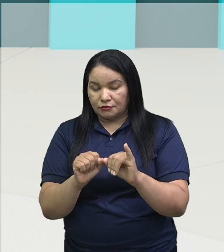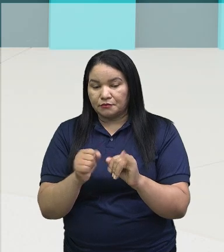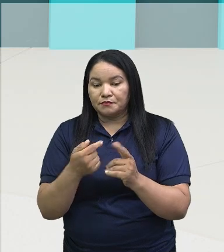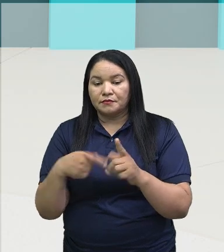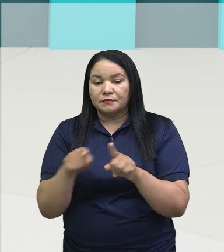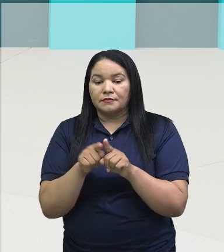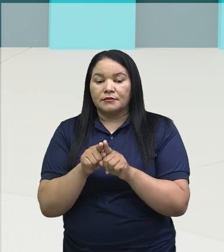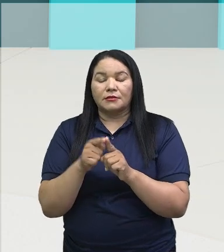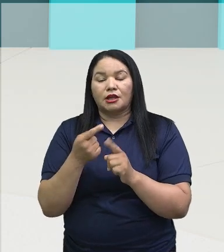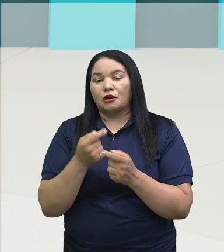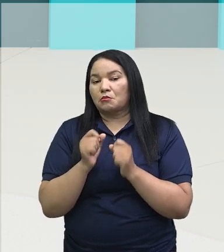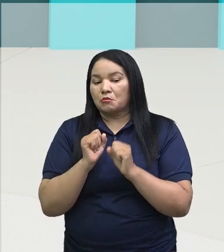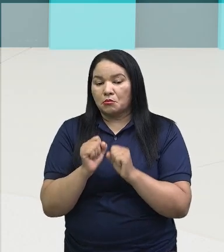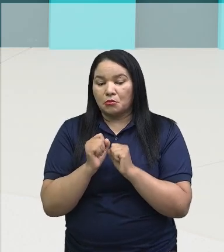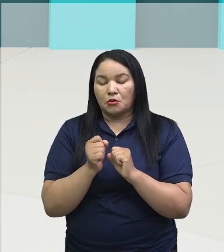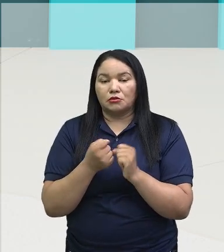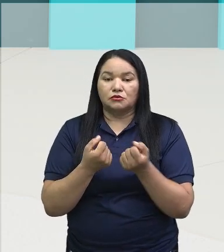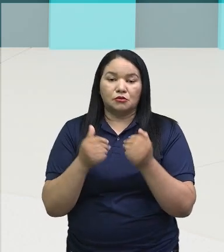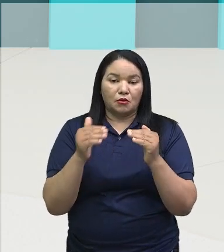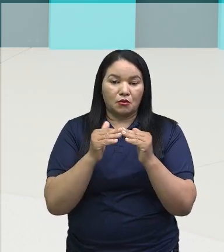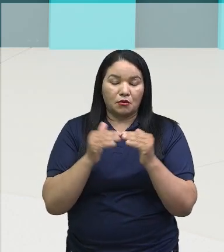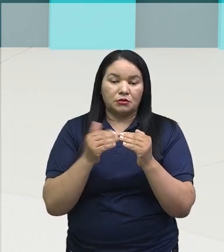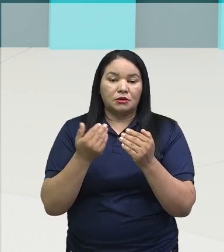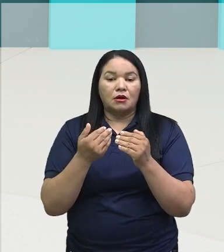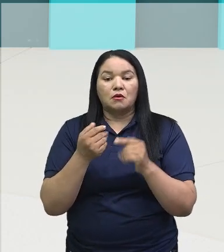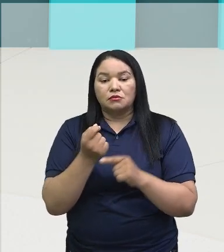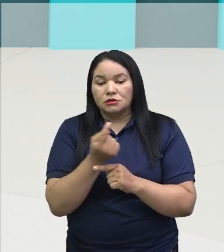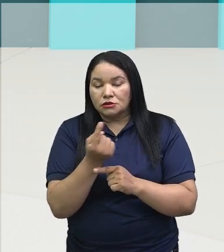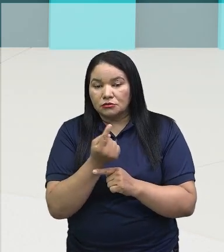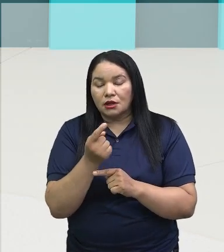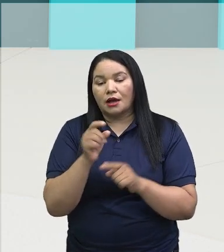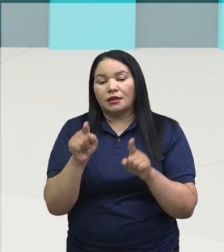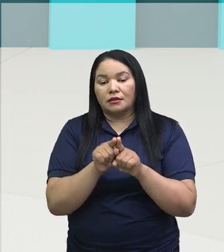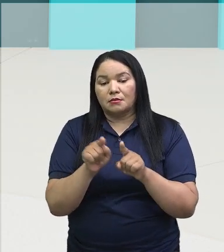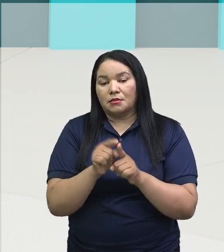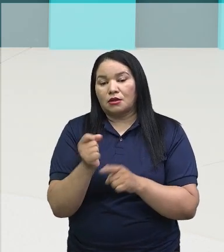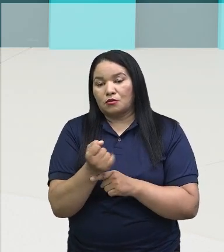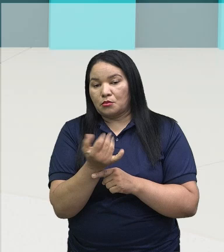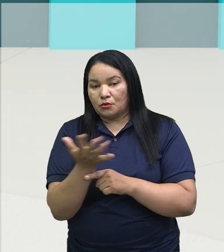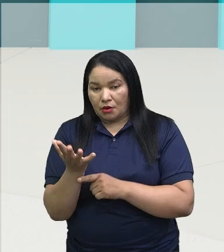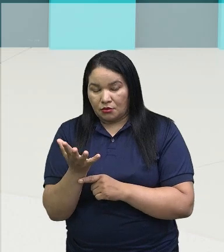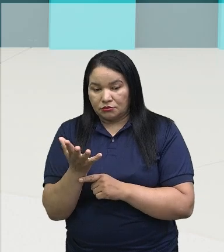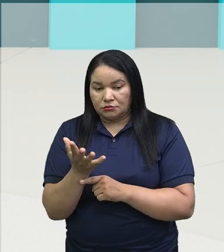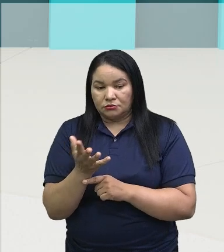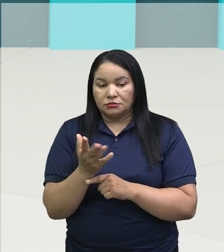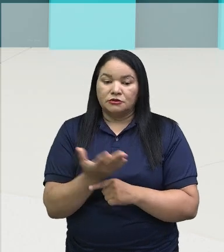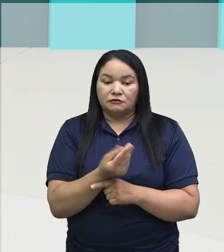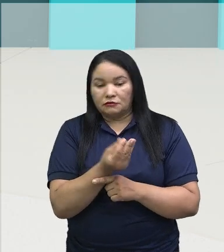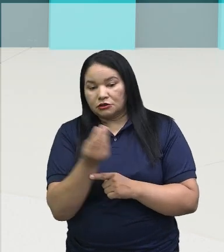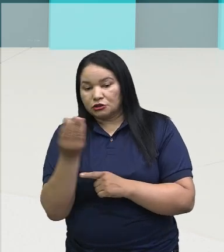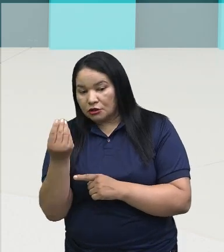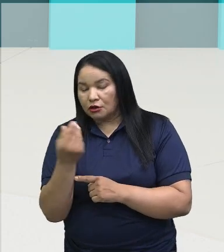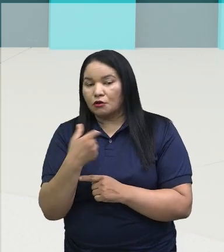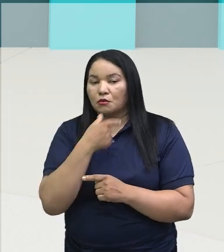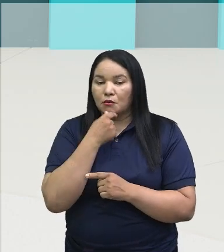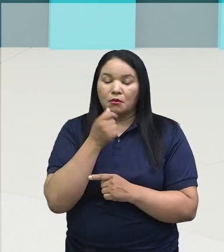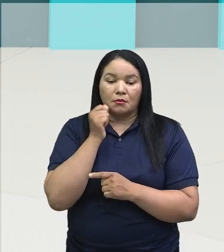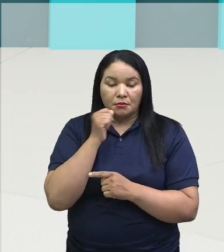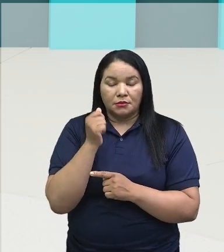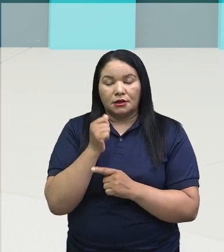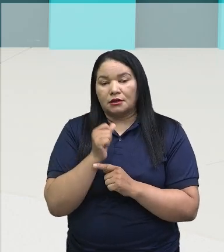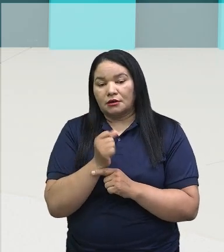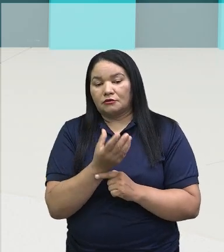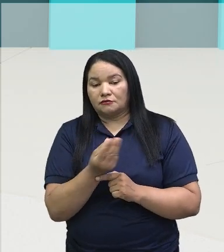E aí, eu posso fazer a concordância, tanto no plural quanto no singular. Viajarão o rapaz e a moça, ou viajará